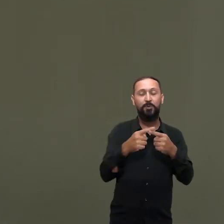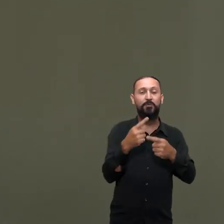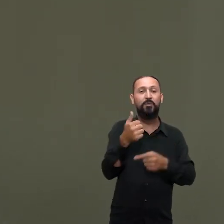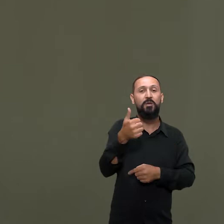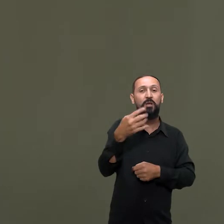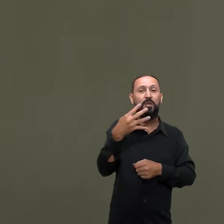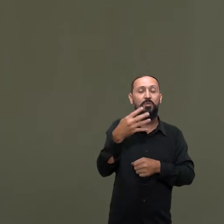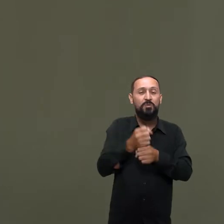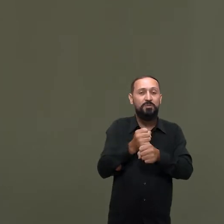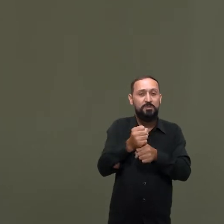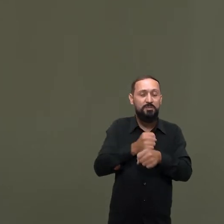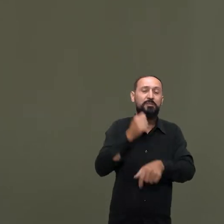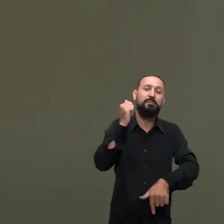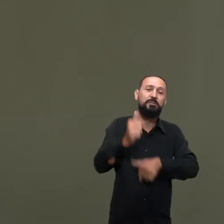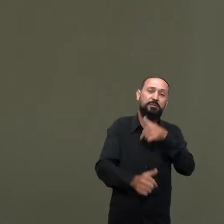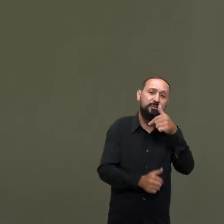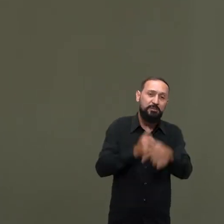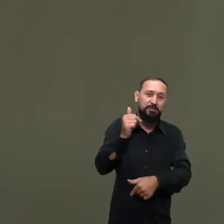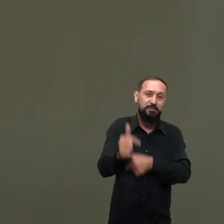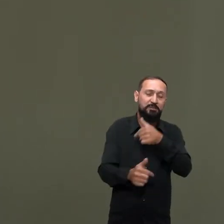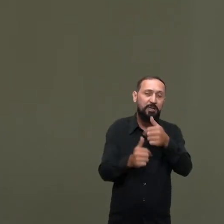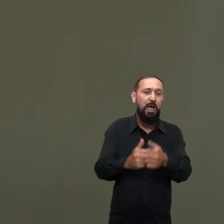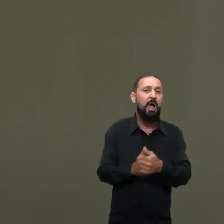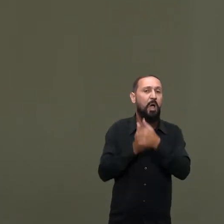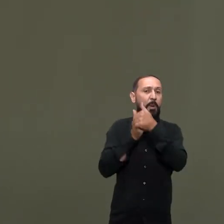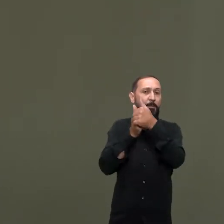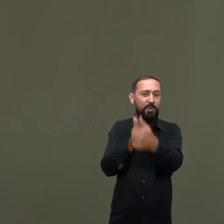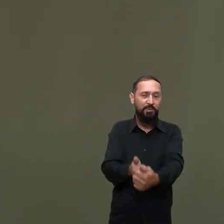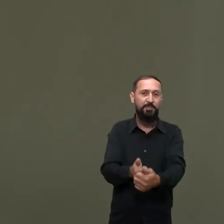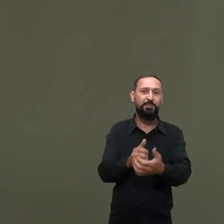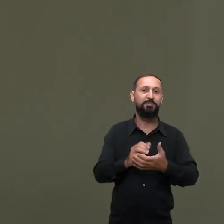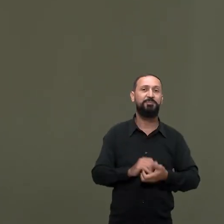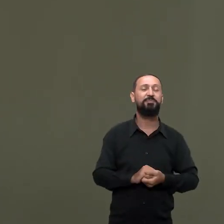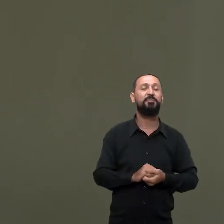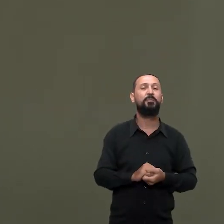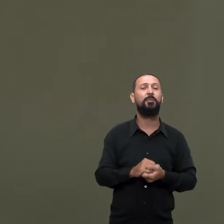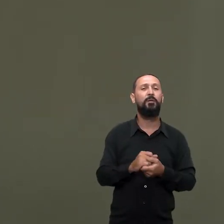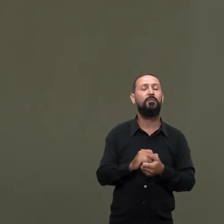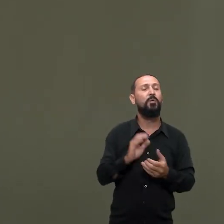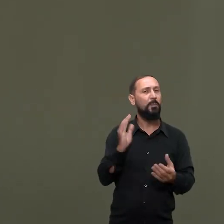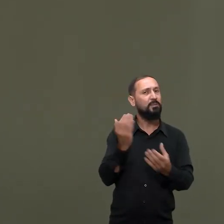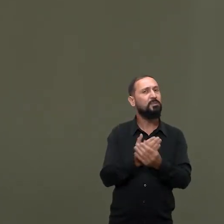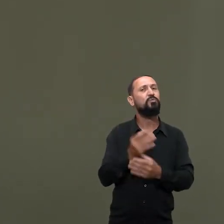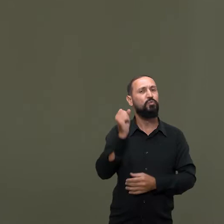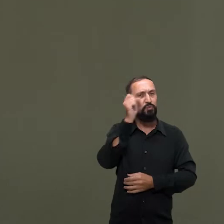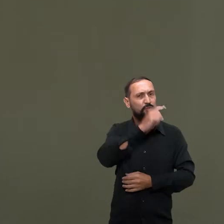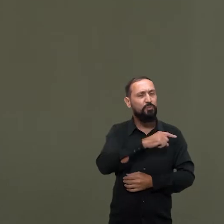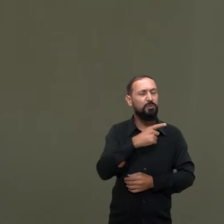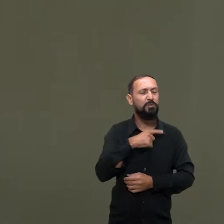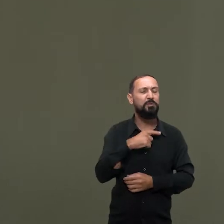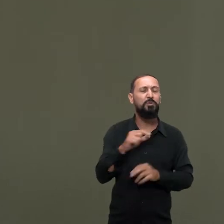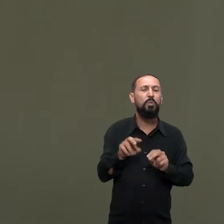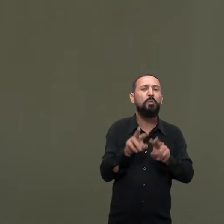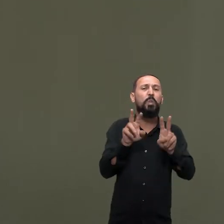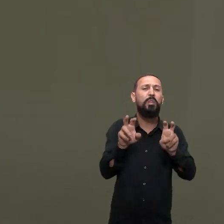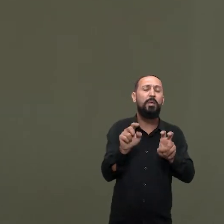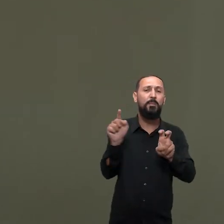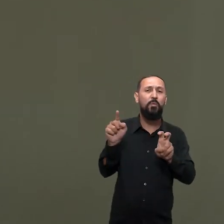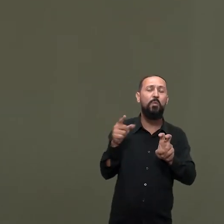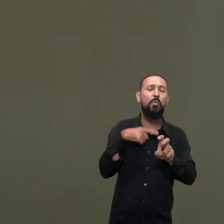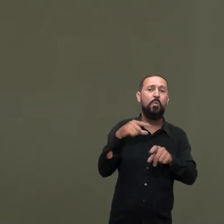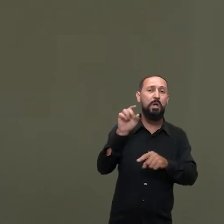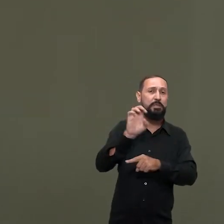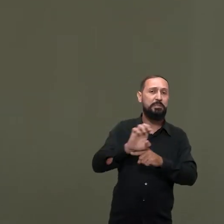foram 14 anos de trabalho, de acompanhamento. É uma ação bastante difícil, nós estamos lidando